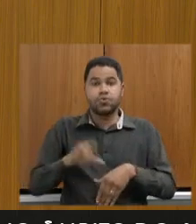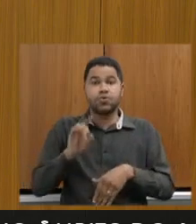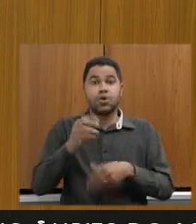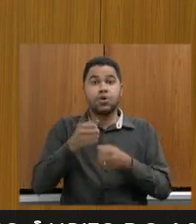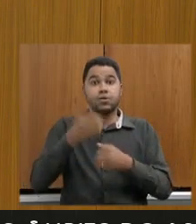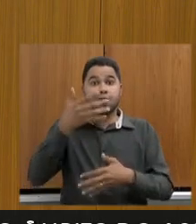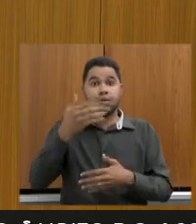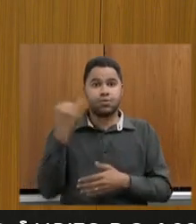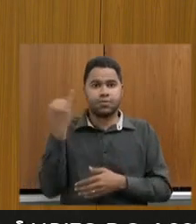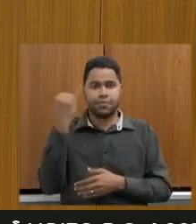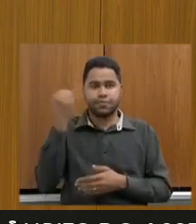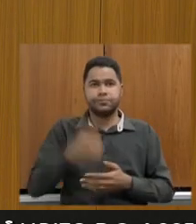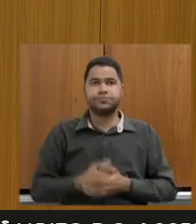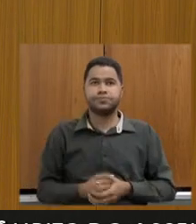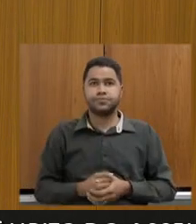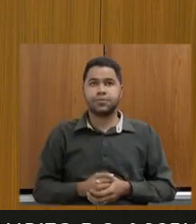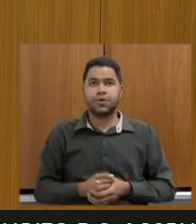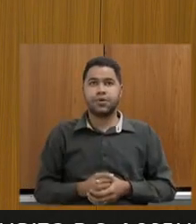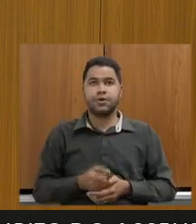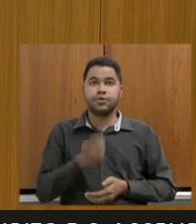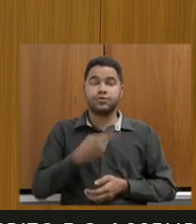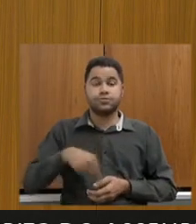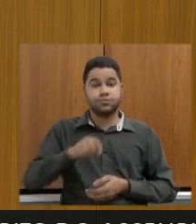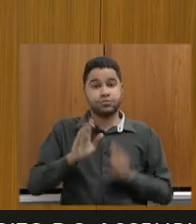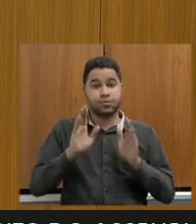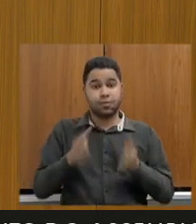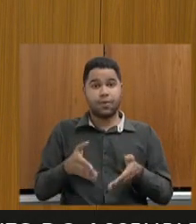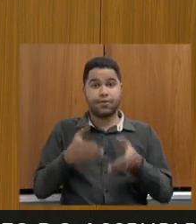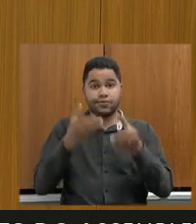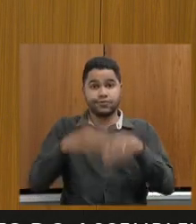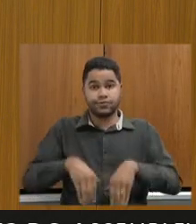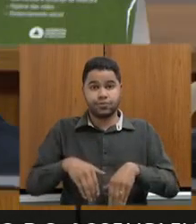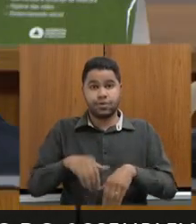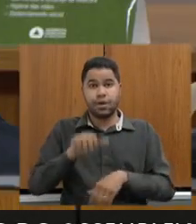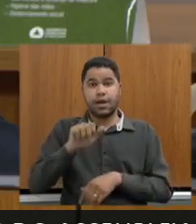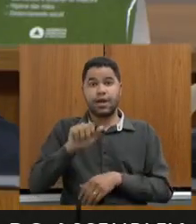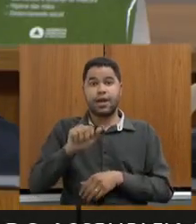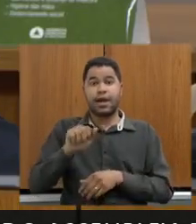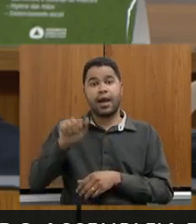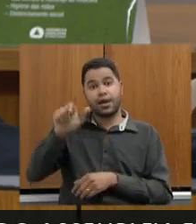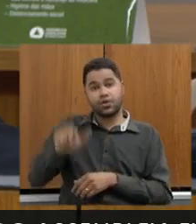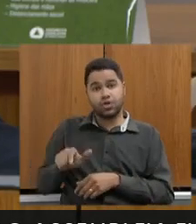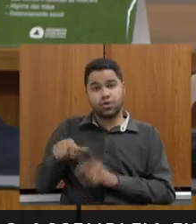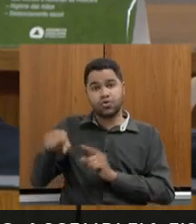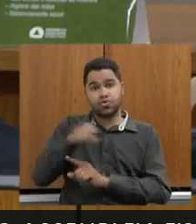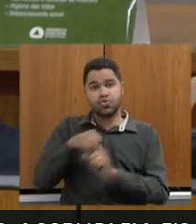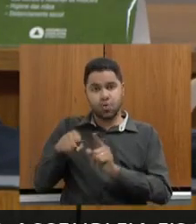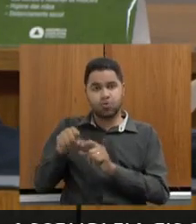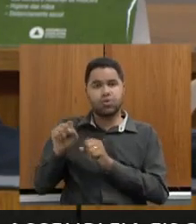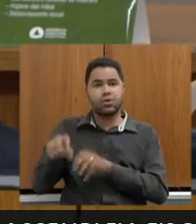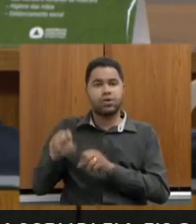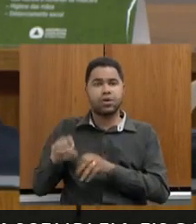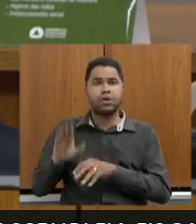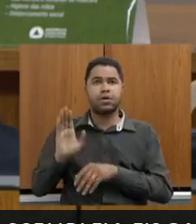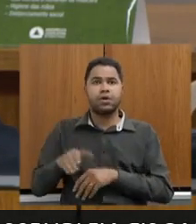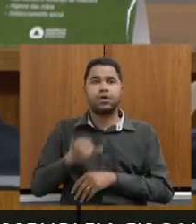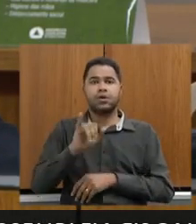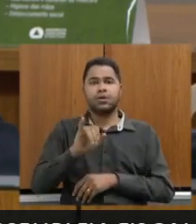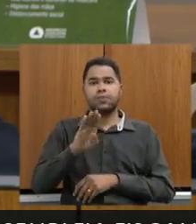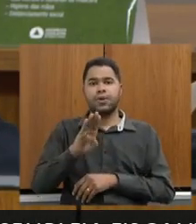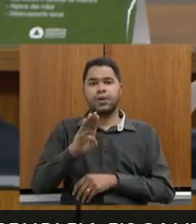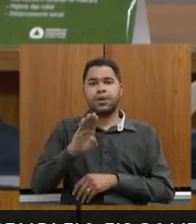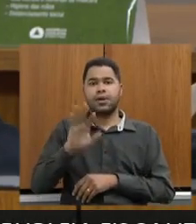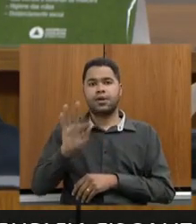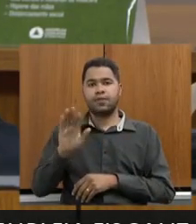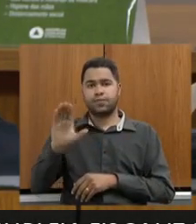tenho só alguns Dados importantes aqui então nós já temos o concurso agente socioeducativo já tem banca definida o bebê IBFC